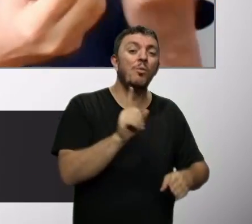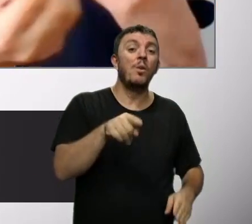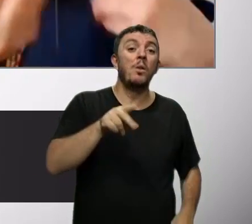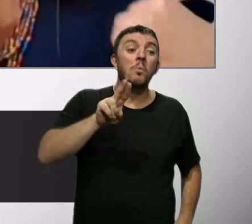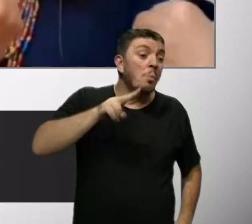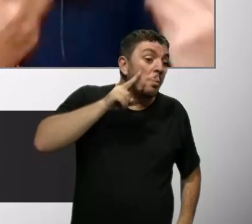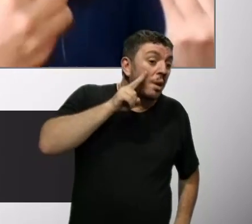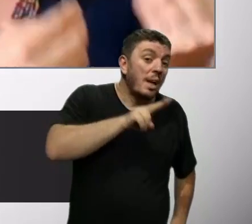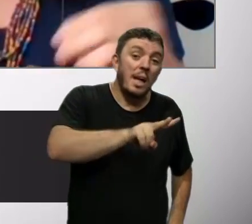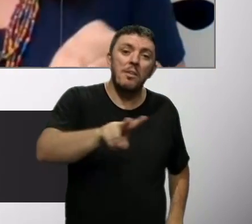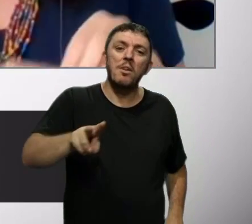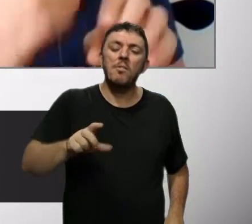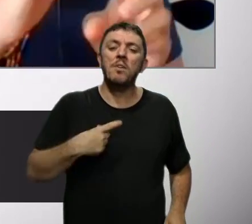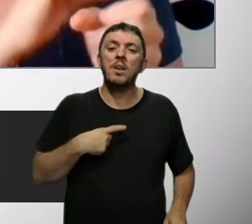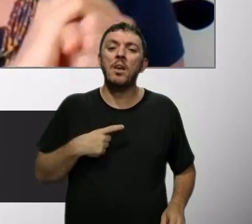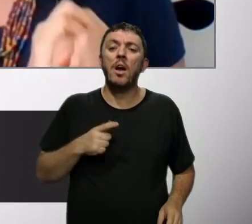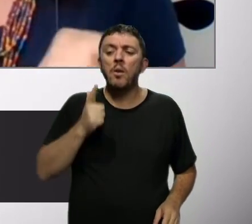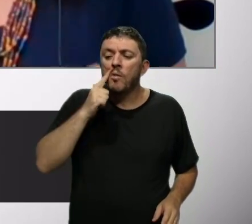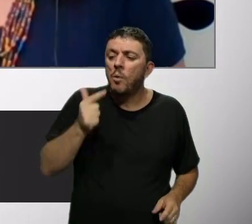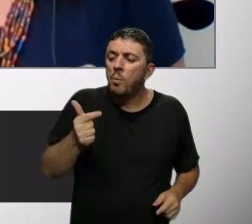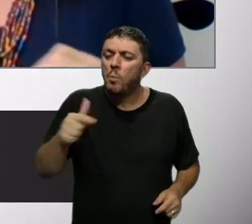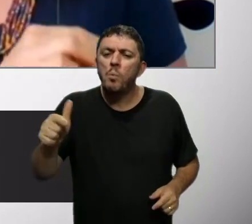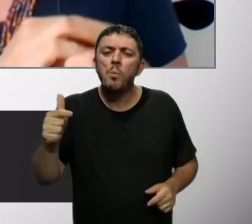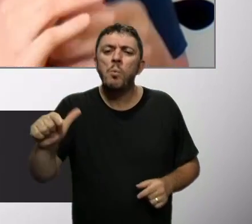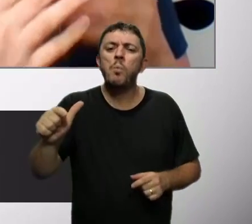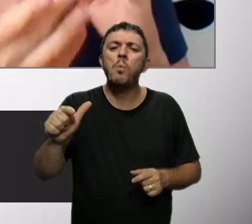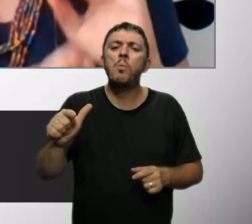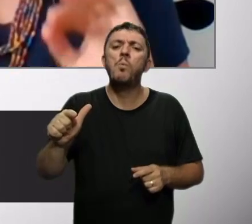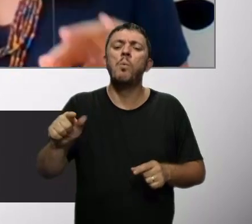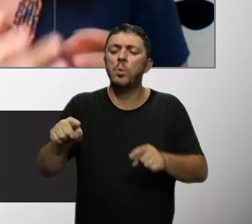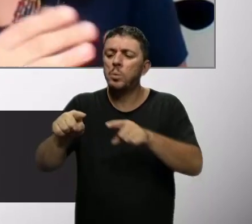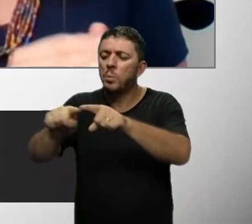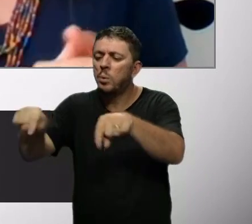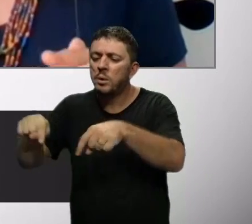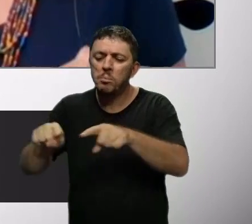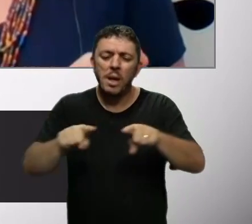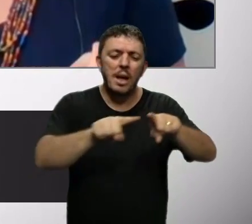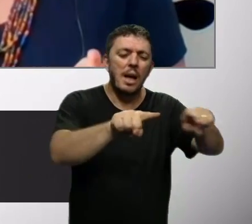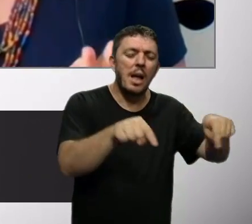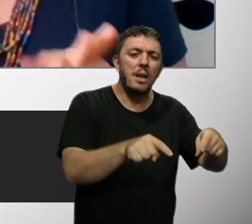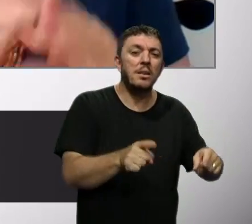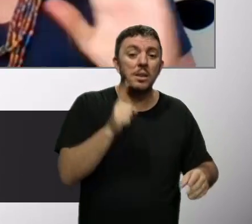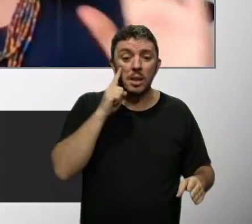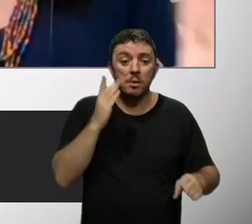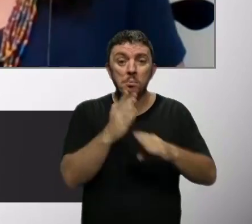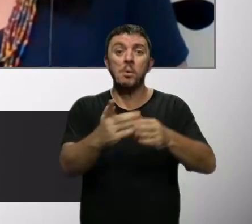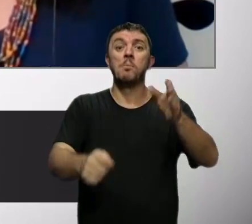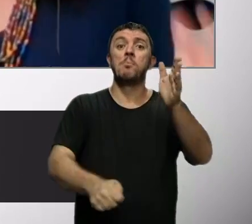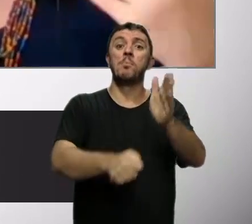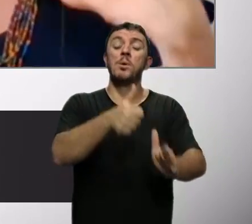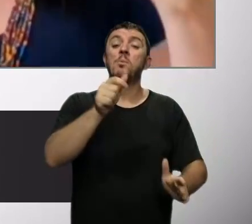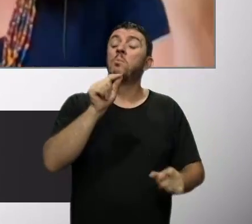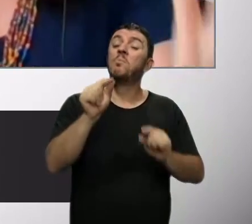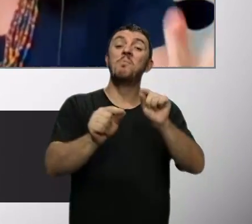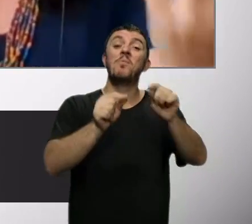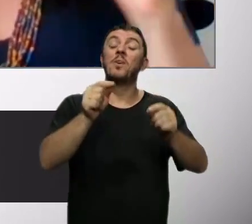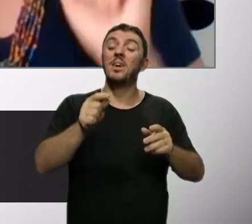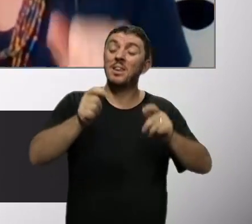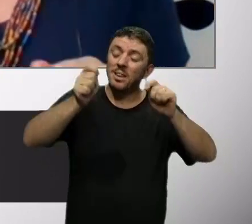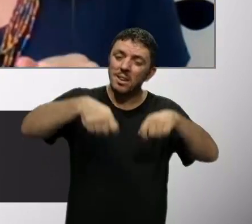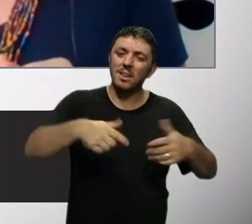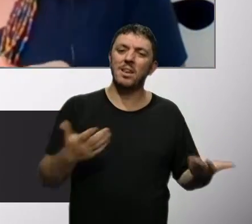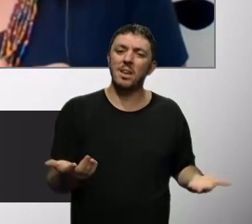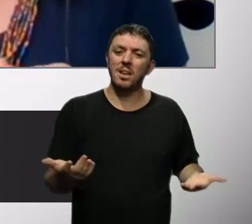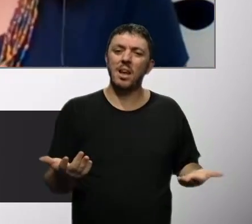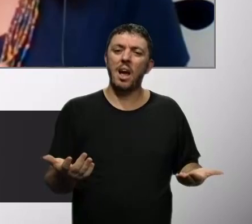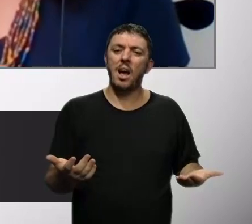que você não vai com frequência e tenta encontrar alguma coisa inédita. Mas se abre